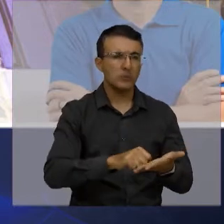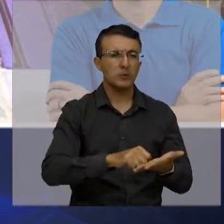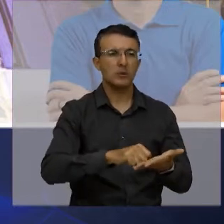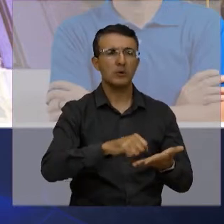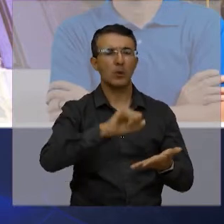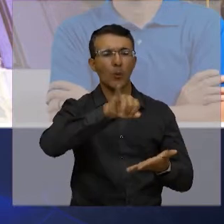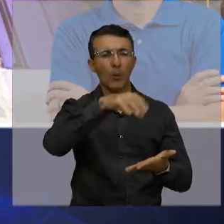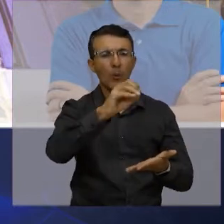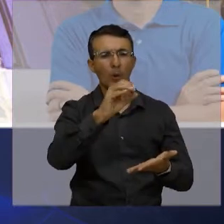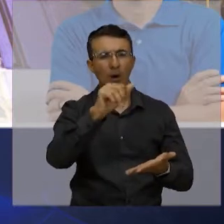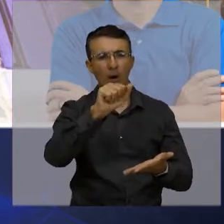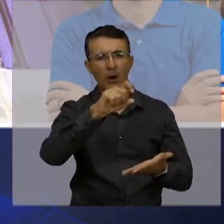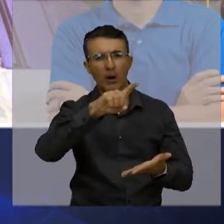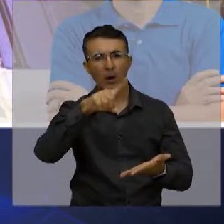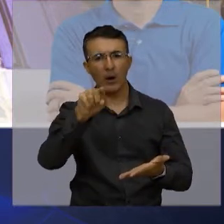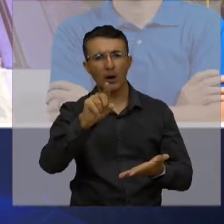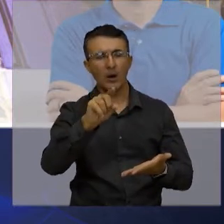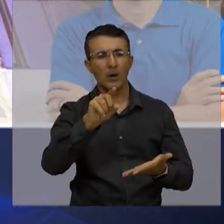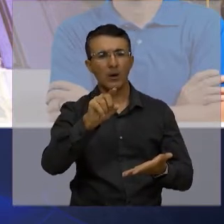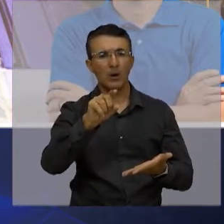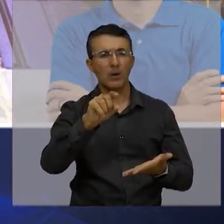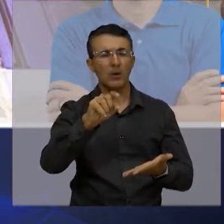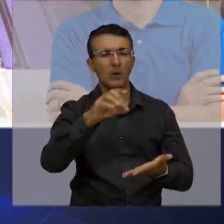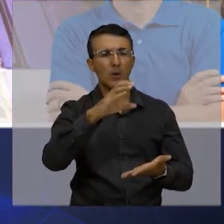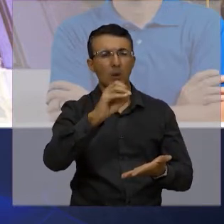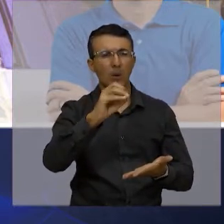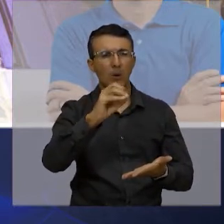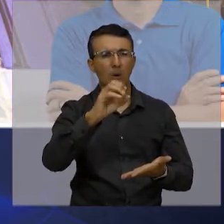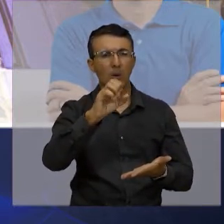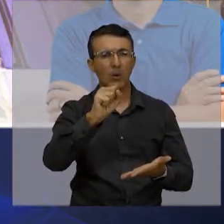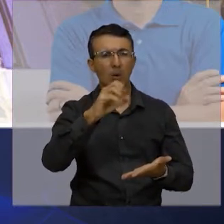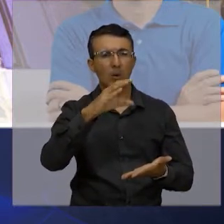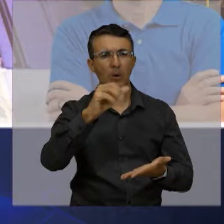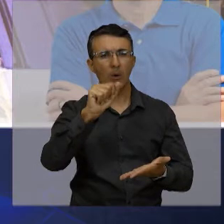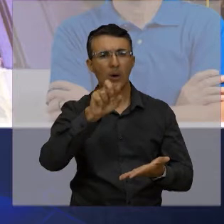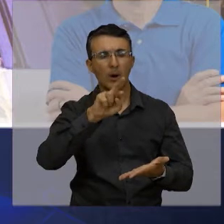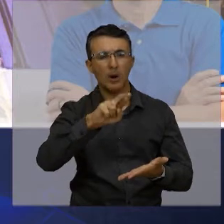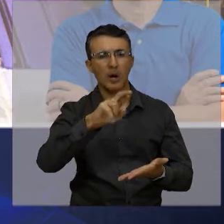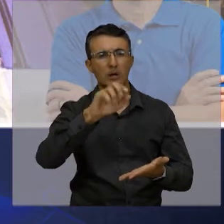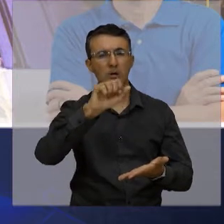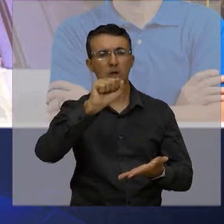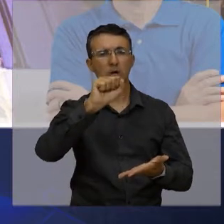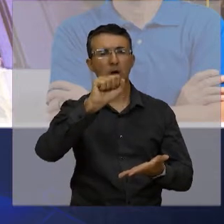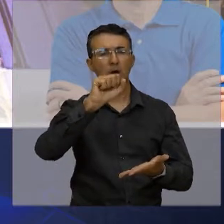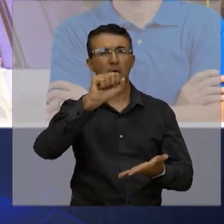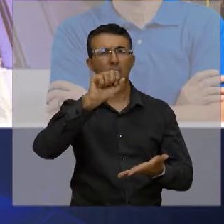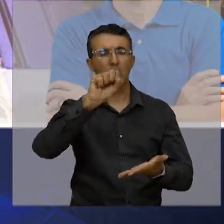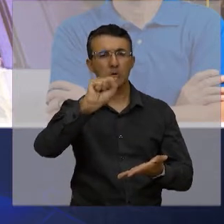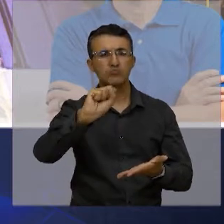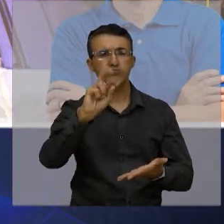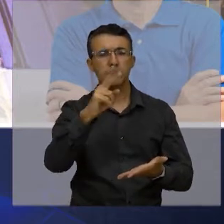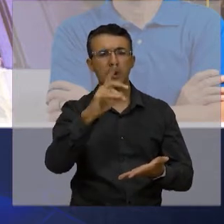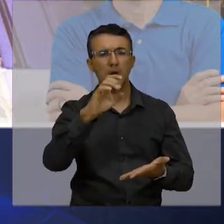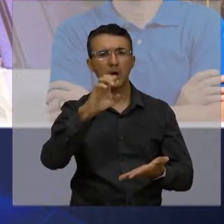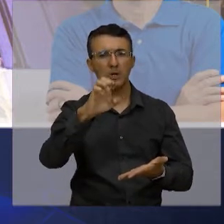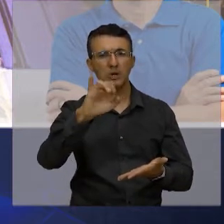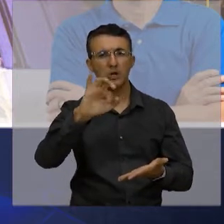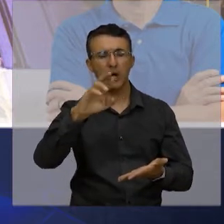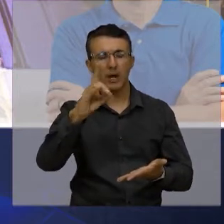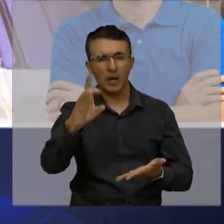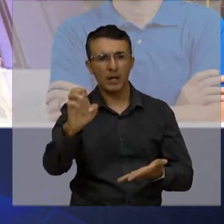ano veio a falecer. Então, no dia 1º de maio de 81, nós